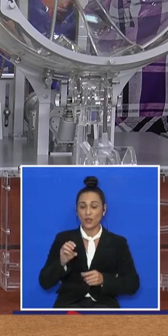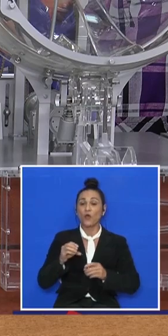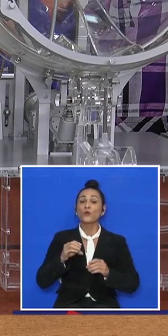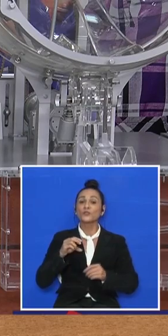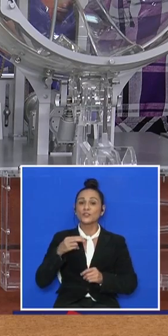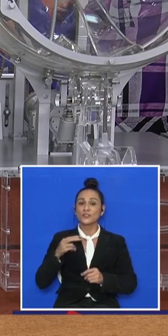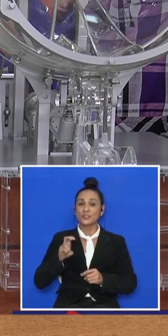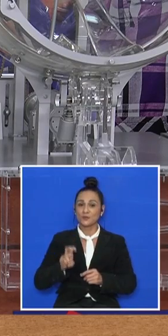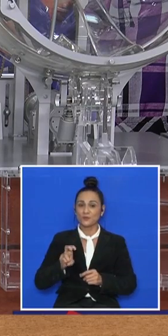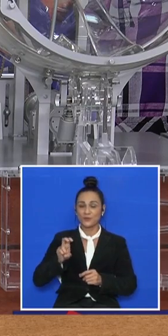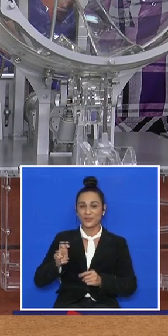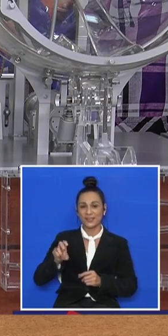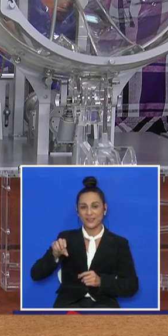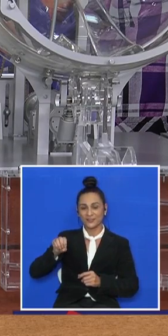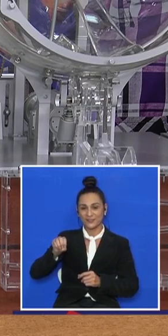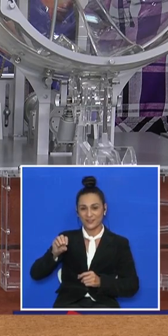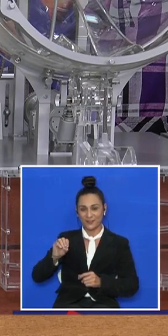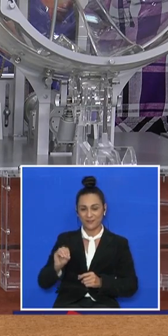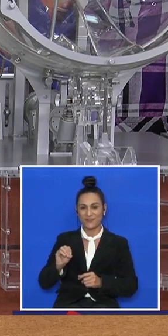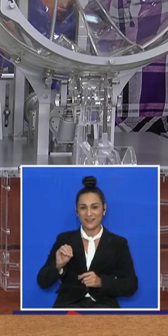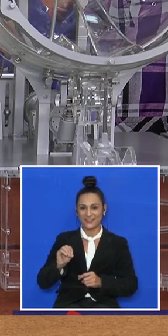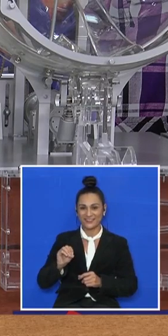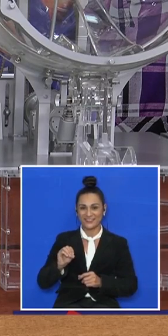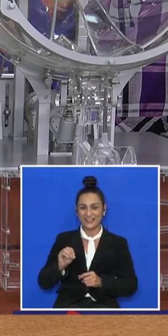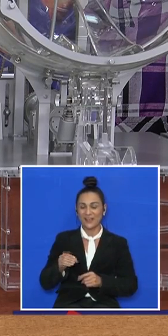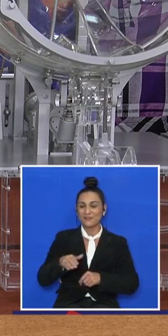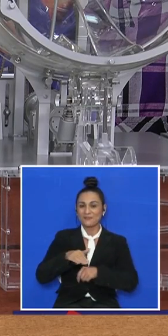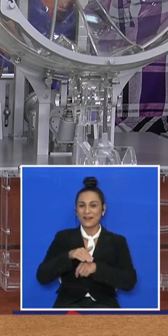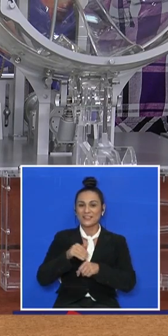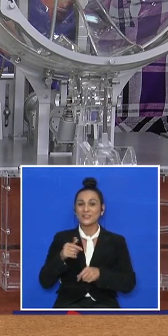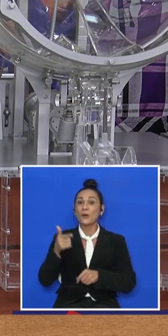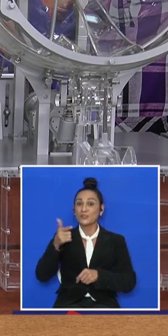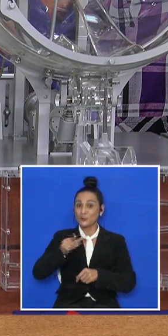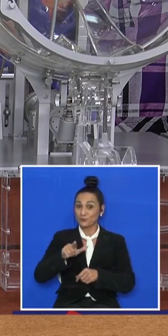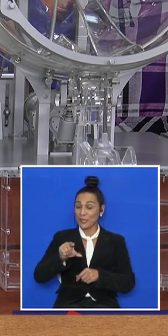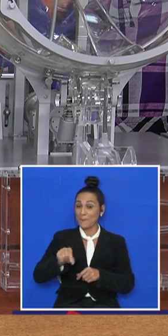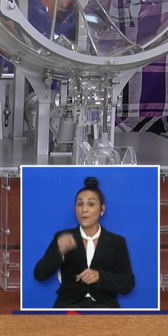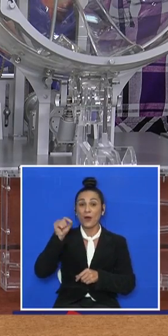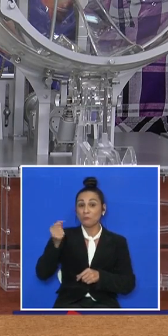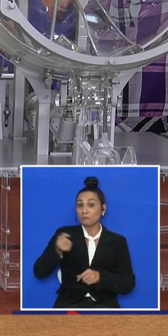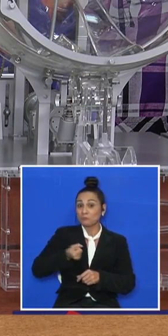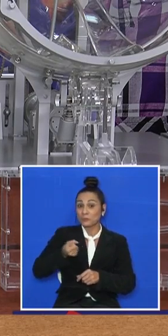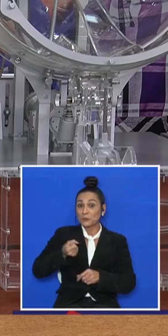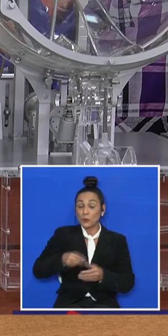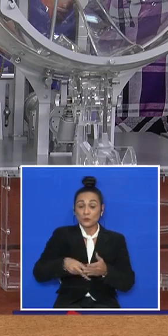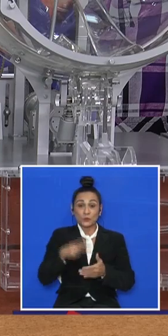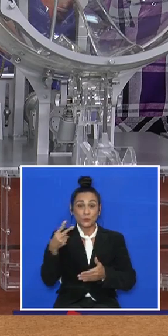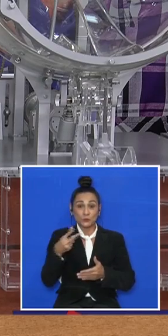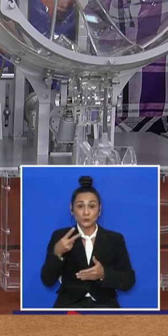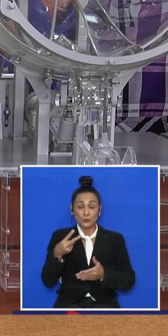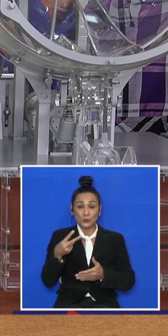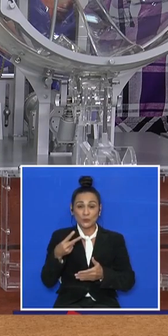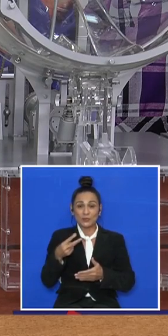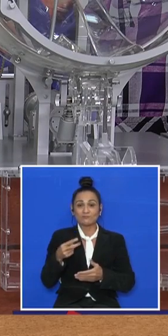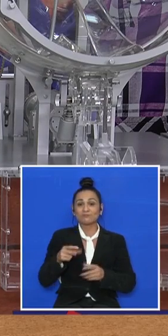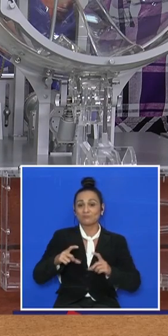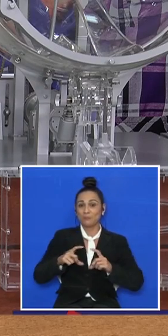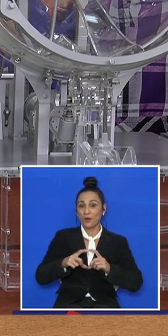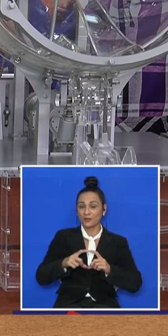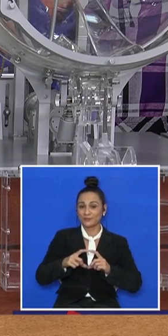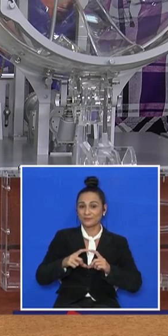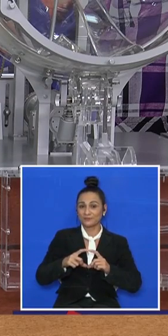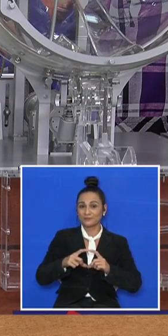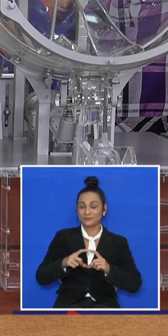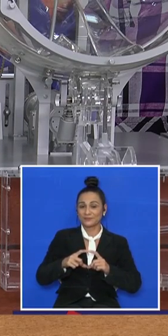concurso 5.590. Vem chegando a segunda bola. Qual será o segundo número sorteado? Vem chegando,